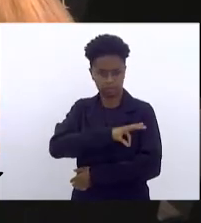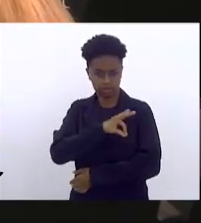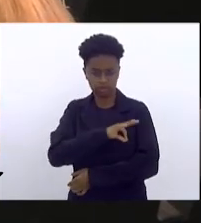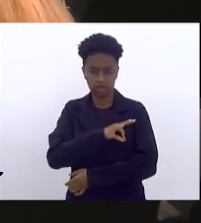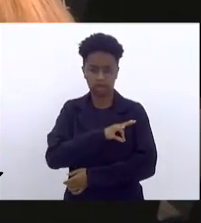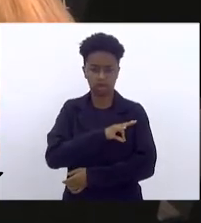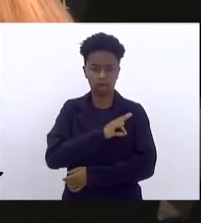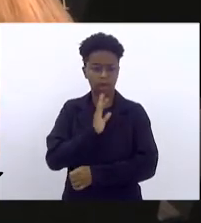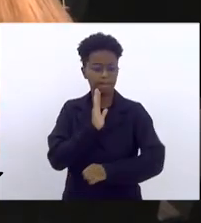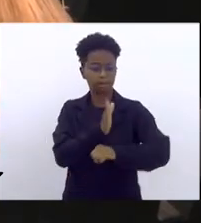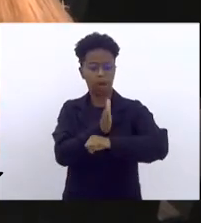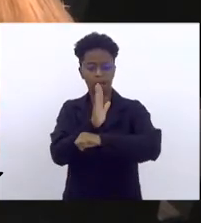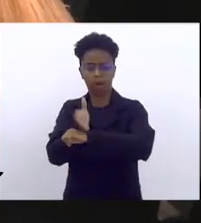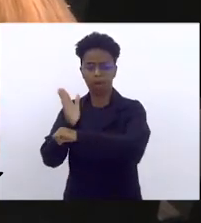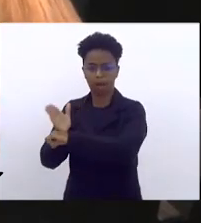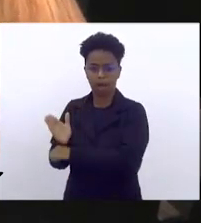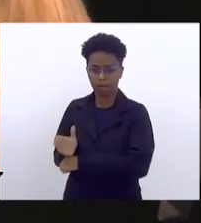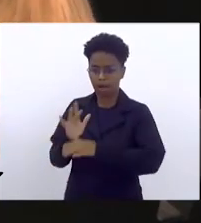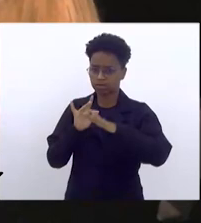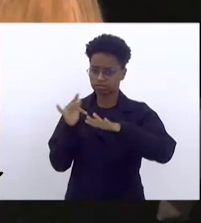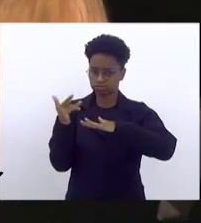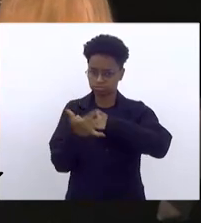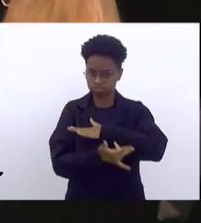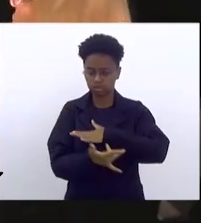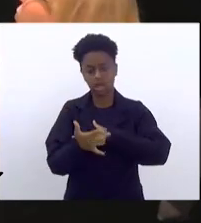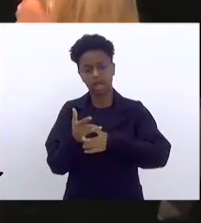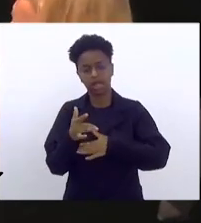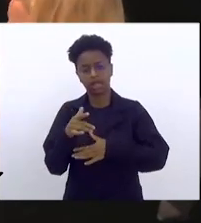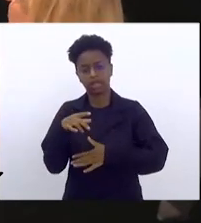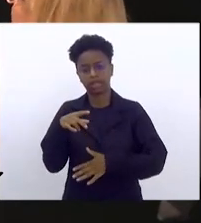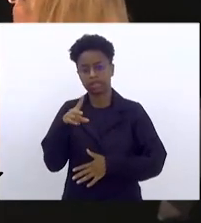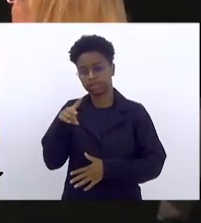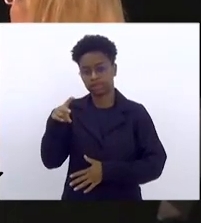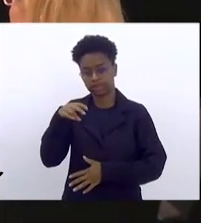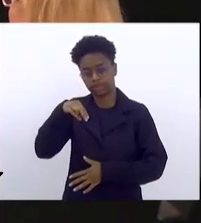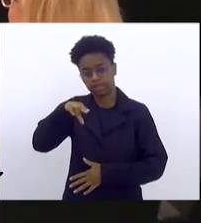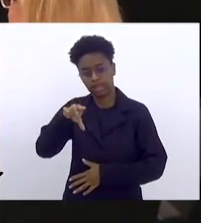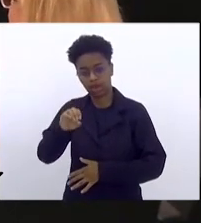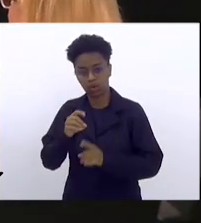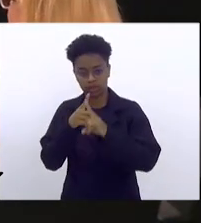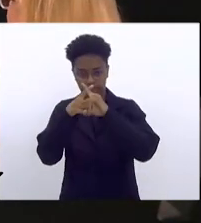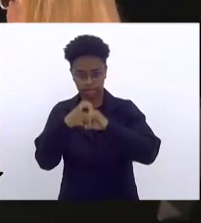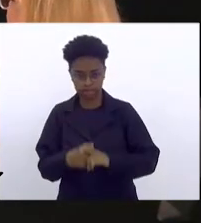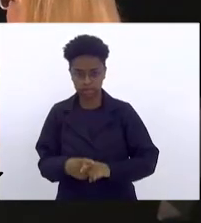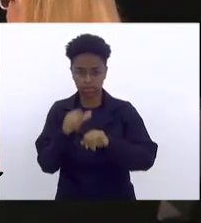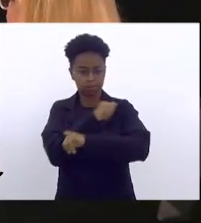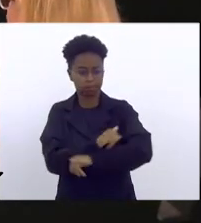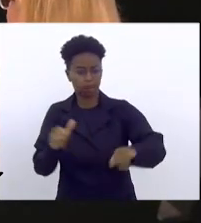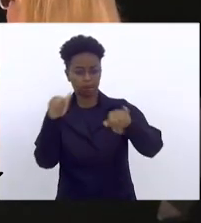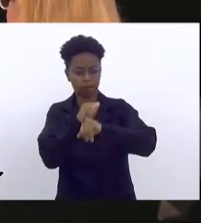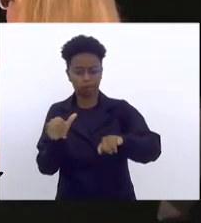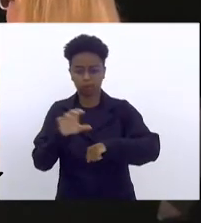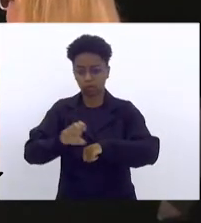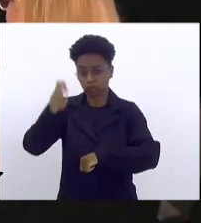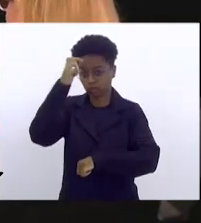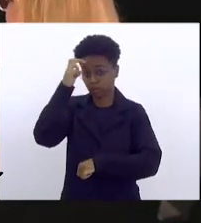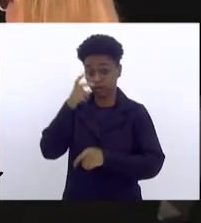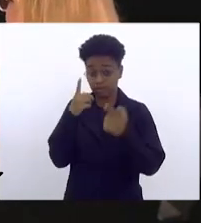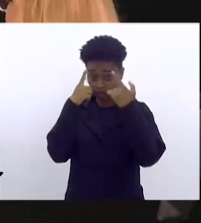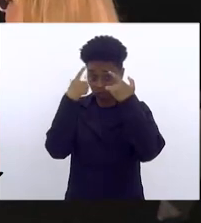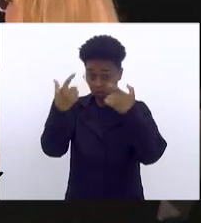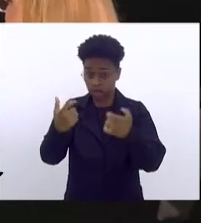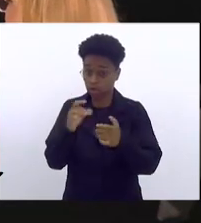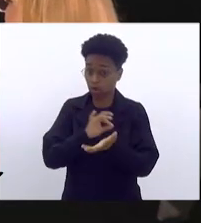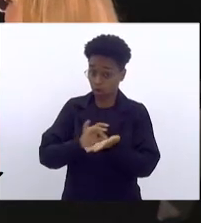perfis e grupos de feições neonazistas propagadores de uma cultura de ódio e violência papel que a